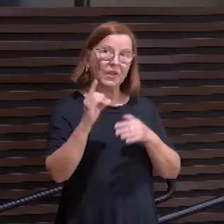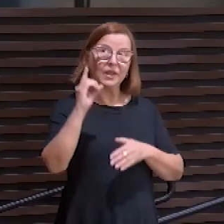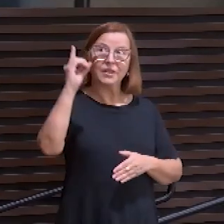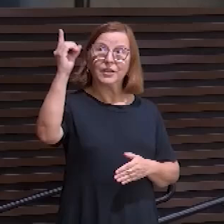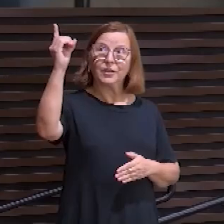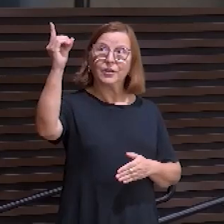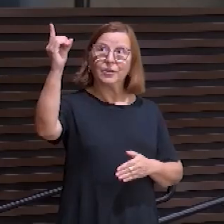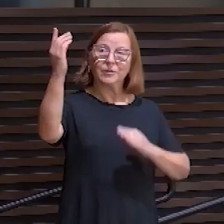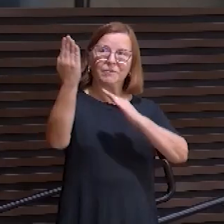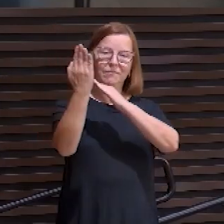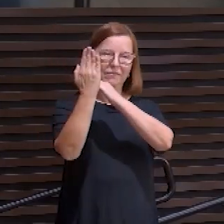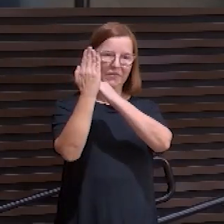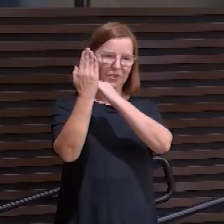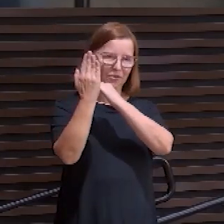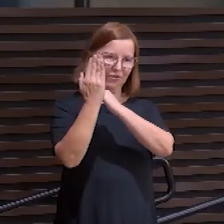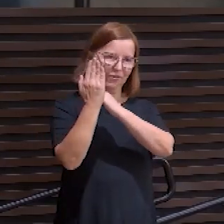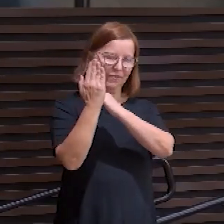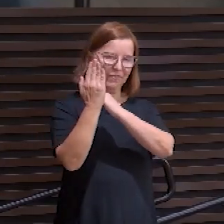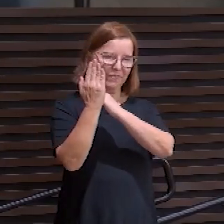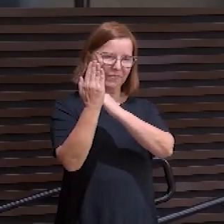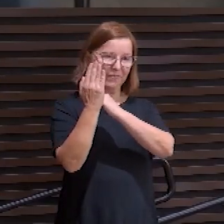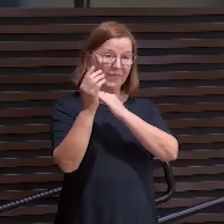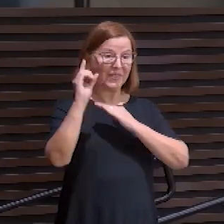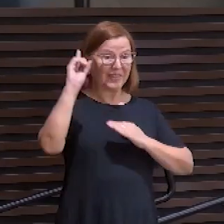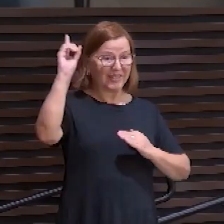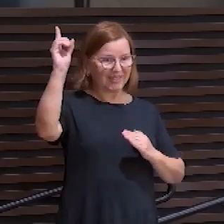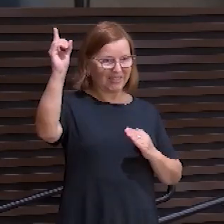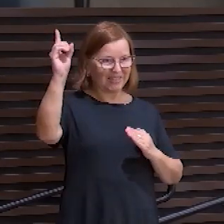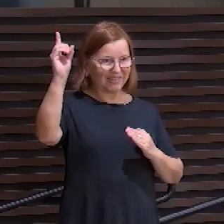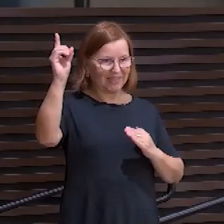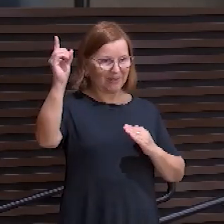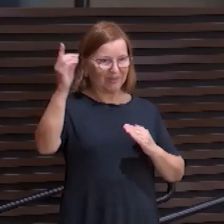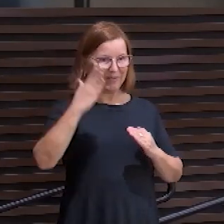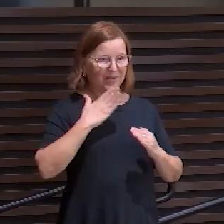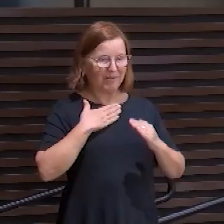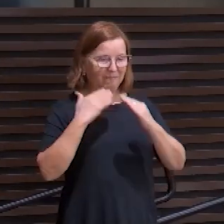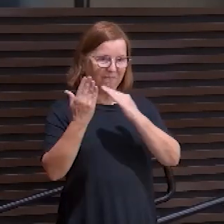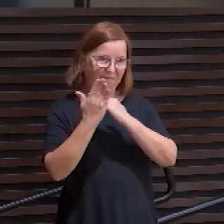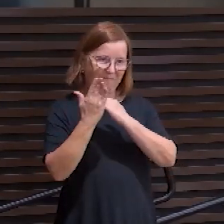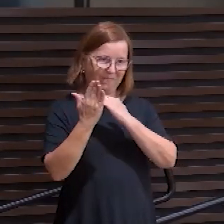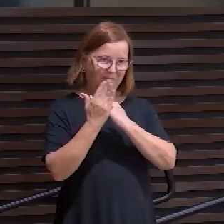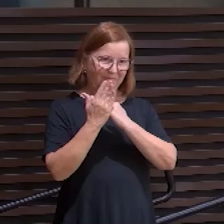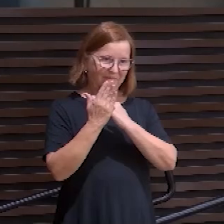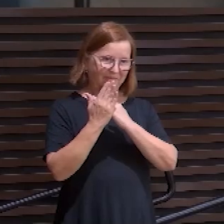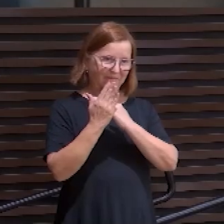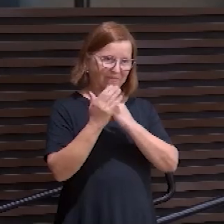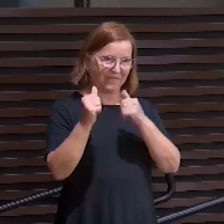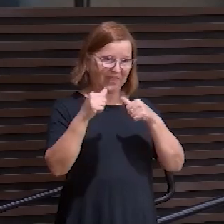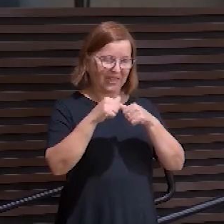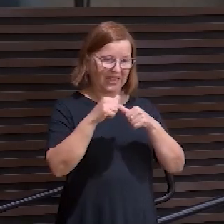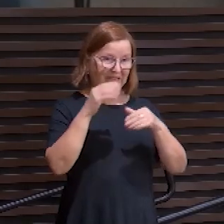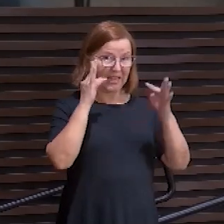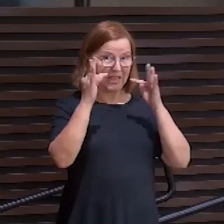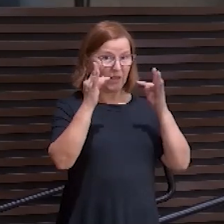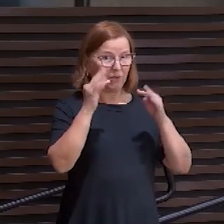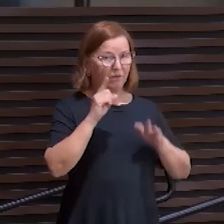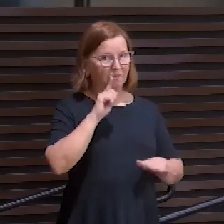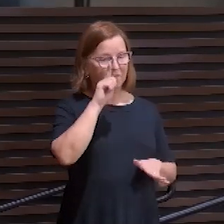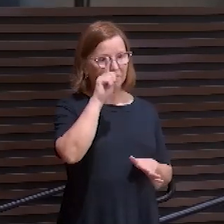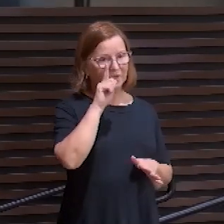Deus me auxiliou, Deus foi meu auxiliar. Essa é a teologia perigosa.